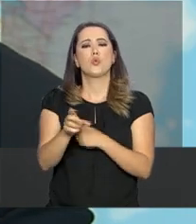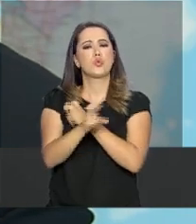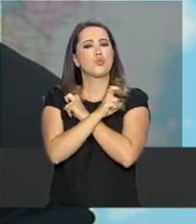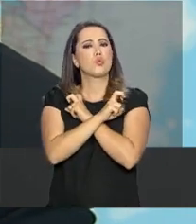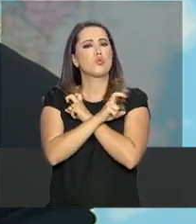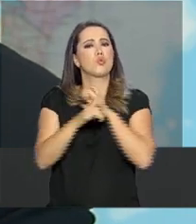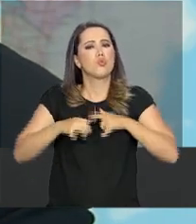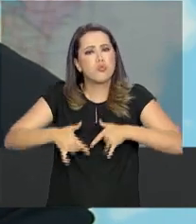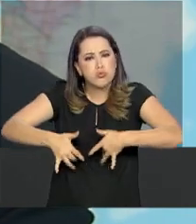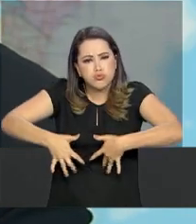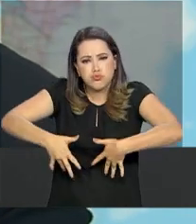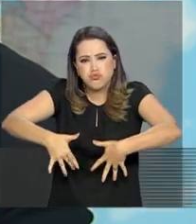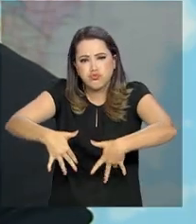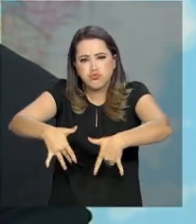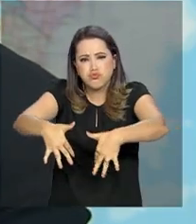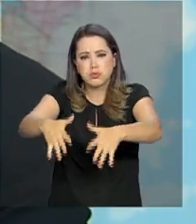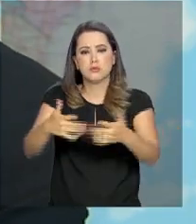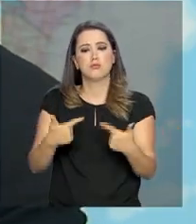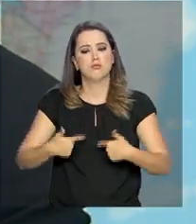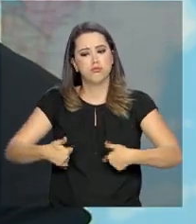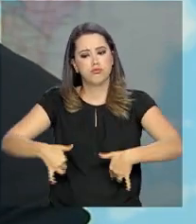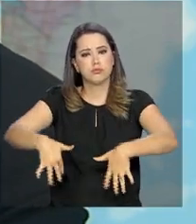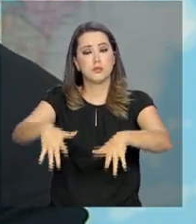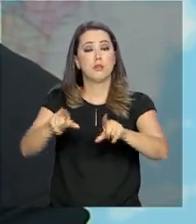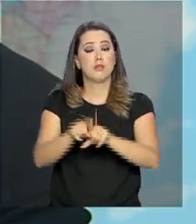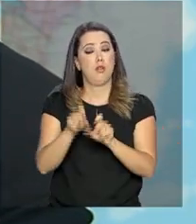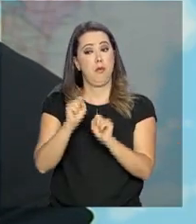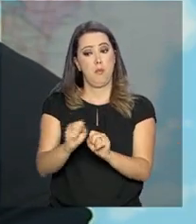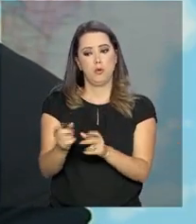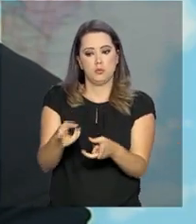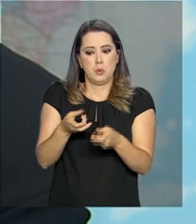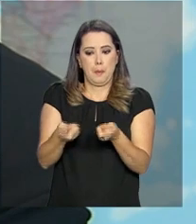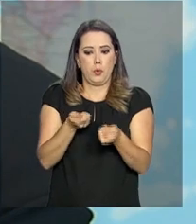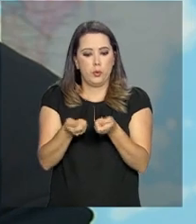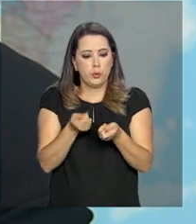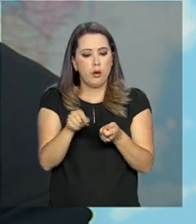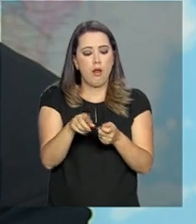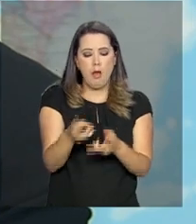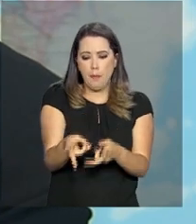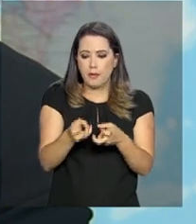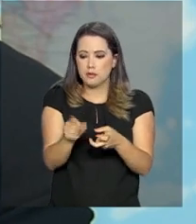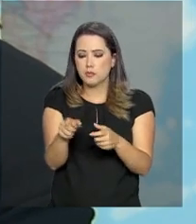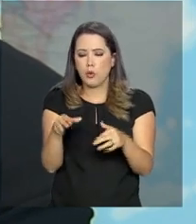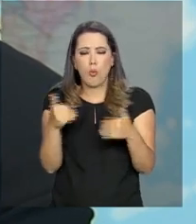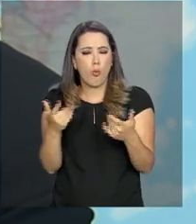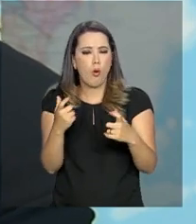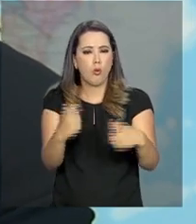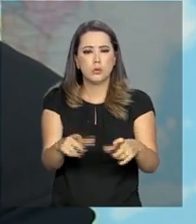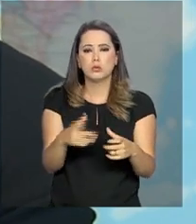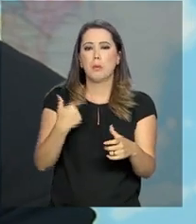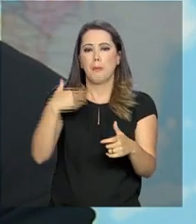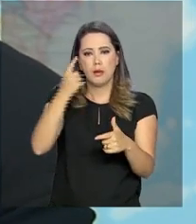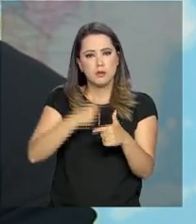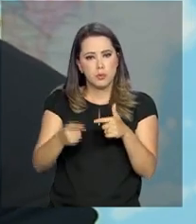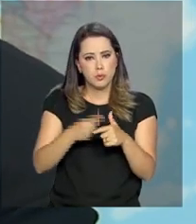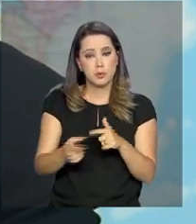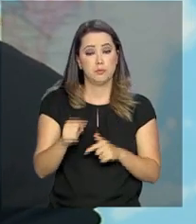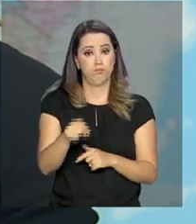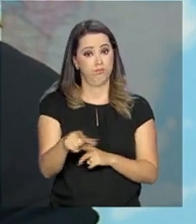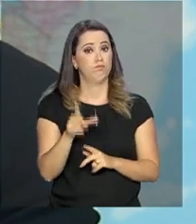de não conformidade, a gente consegue localizar, identificar o problema, é uma forma de